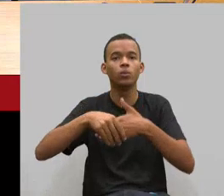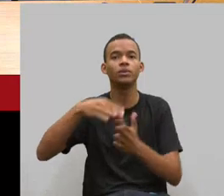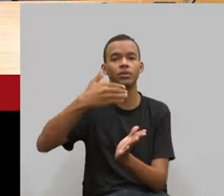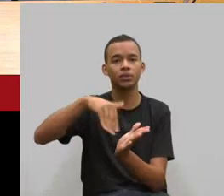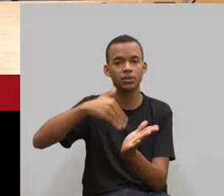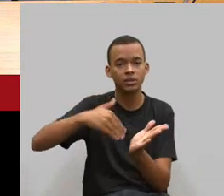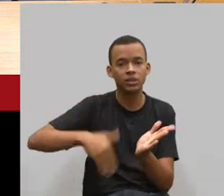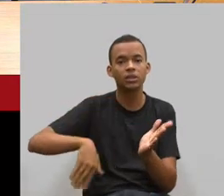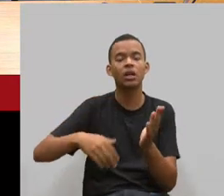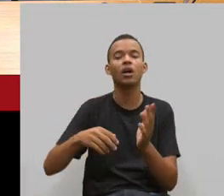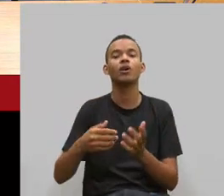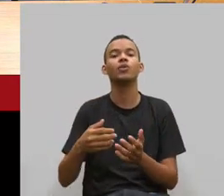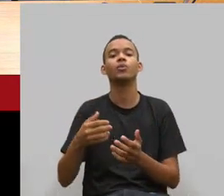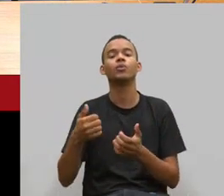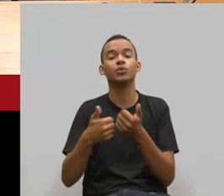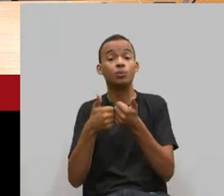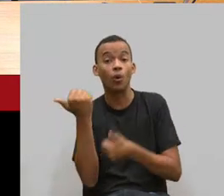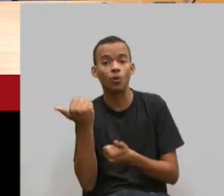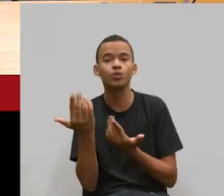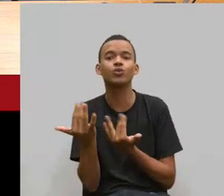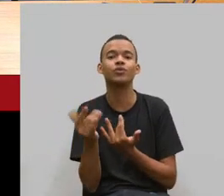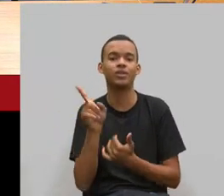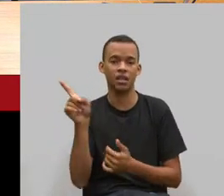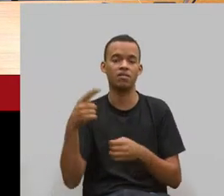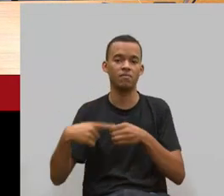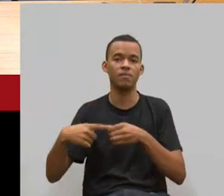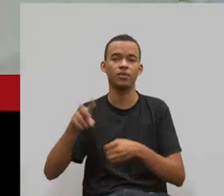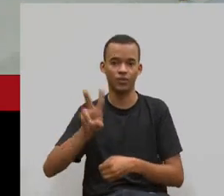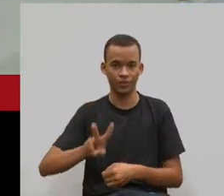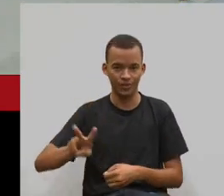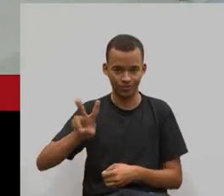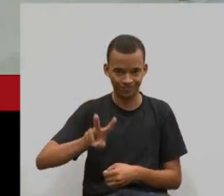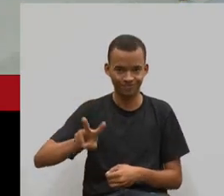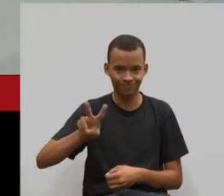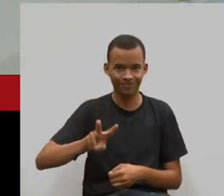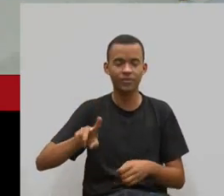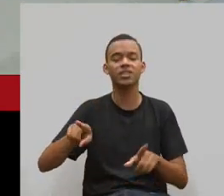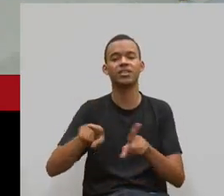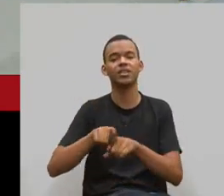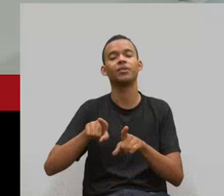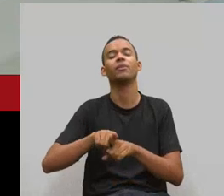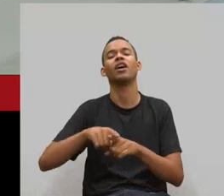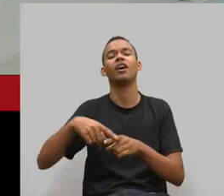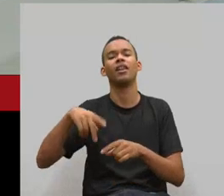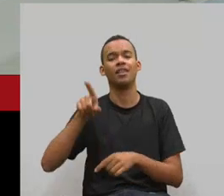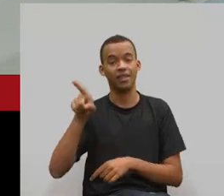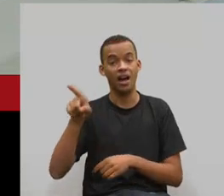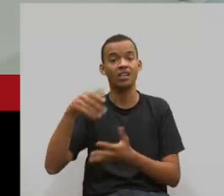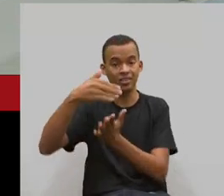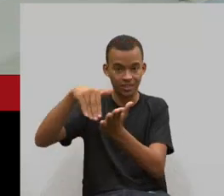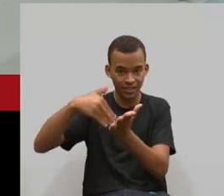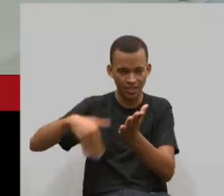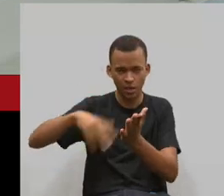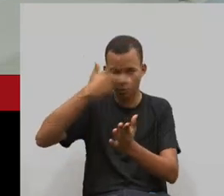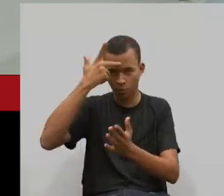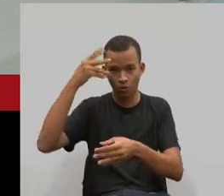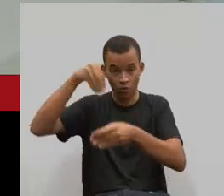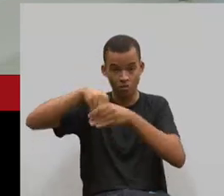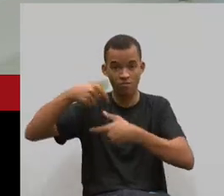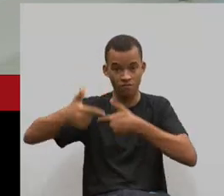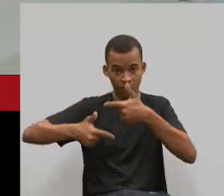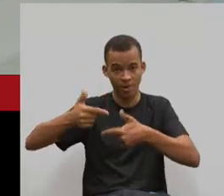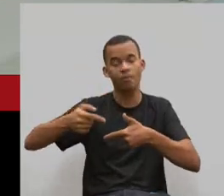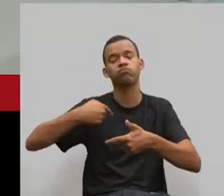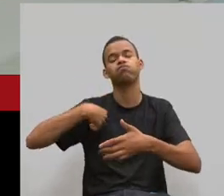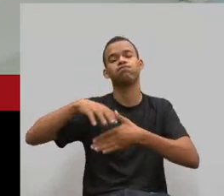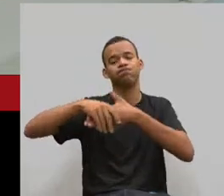Juventude Vespasiano Diego Lara no qual eu cumprimento a todos os servidores da secretaria que se fazem presentes aqui nessa tarde que